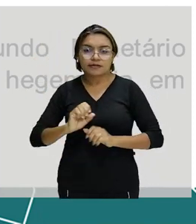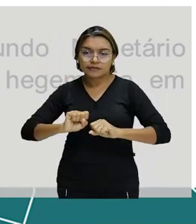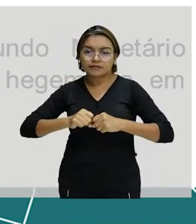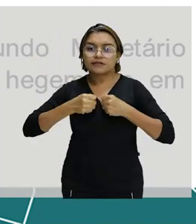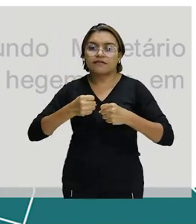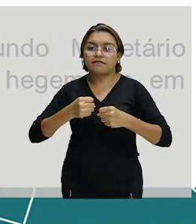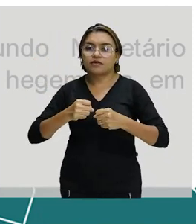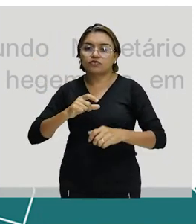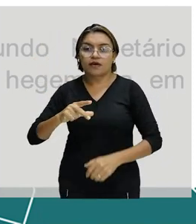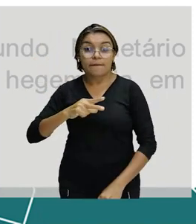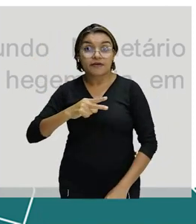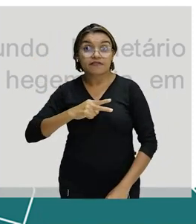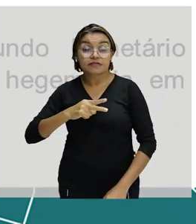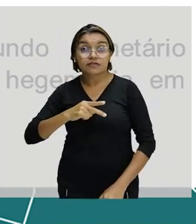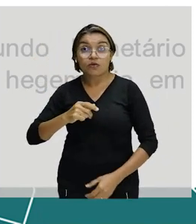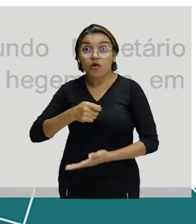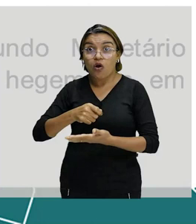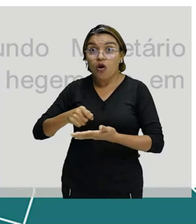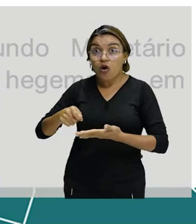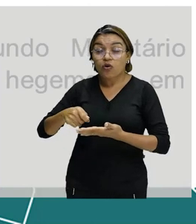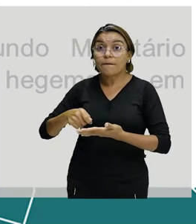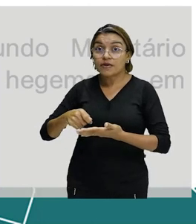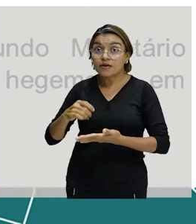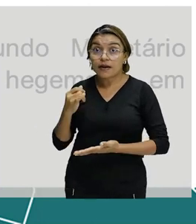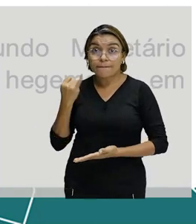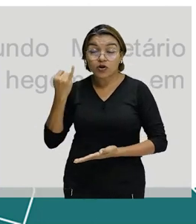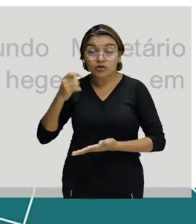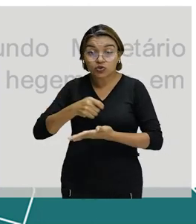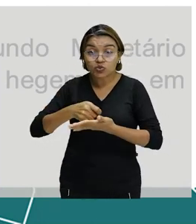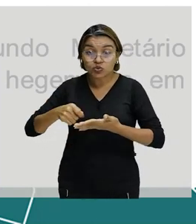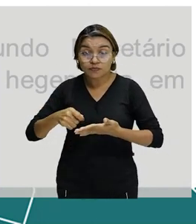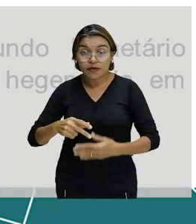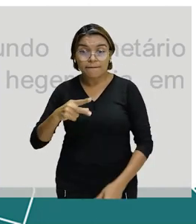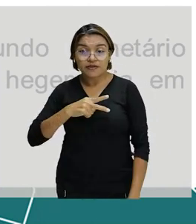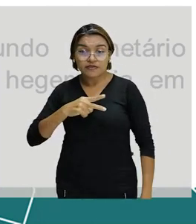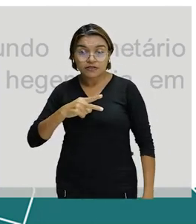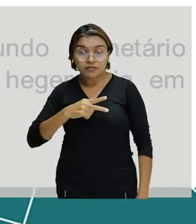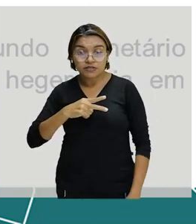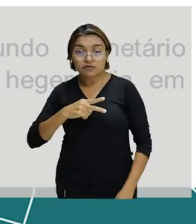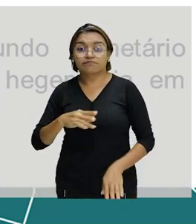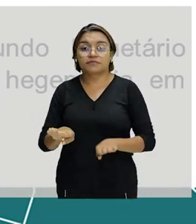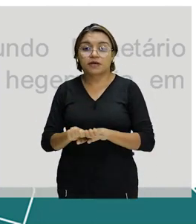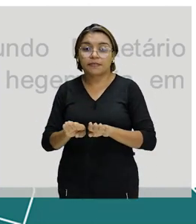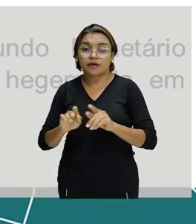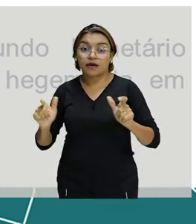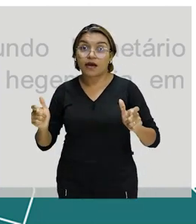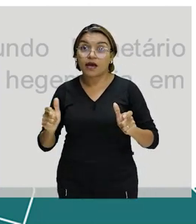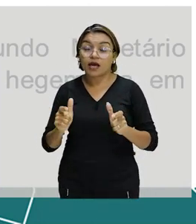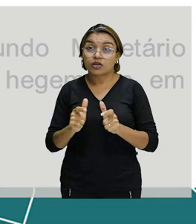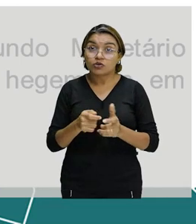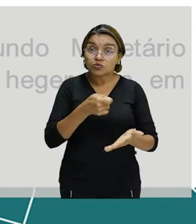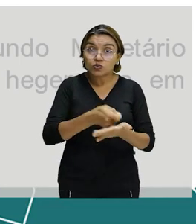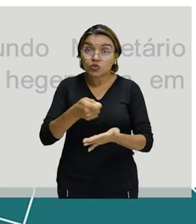públicos copia no caderno que que eles defendem privatização redução de cobrança de